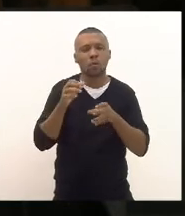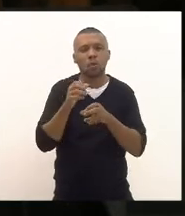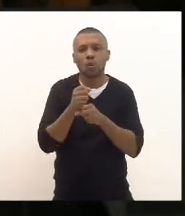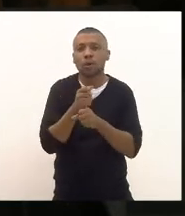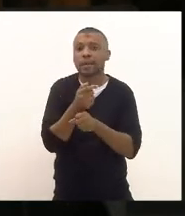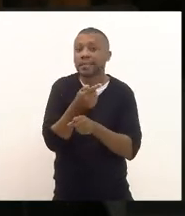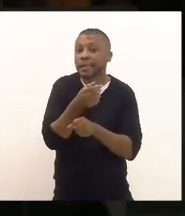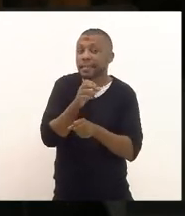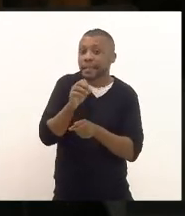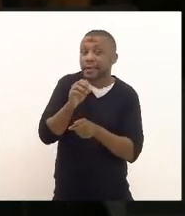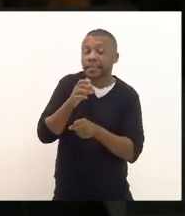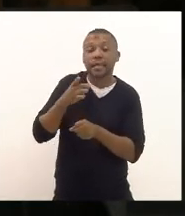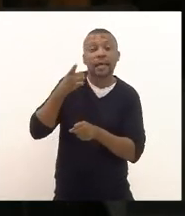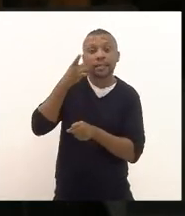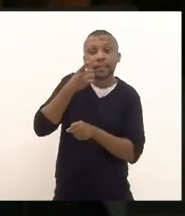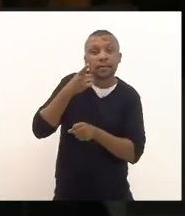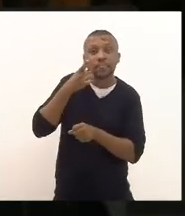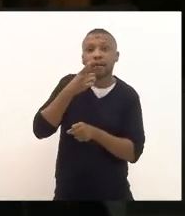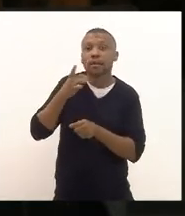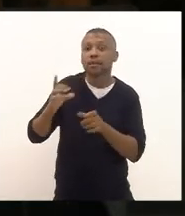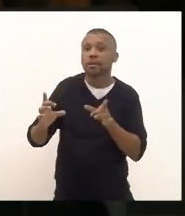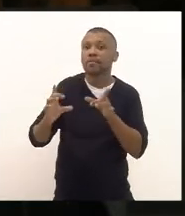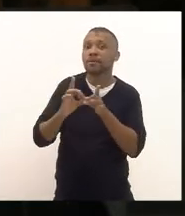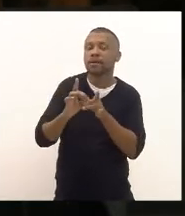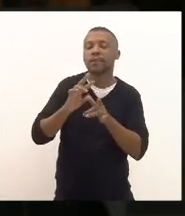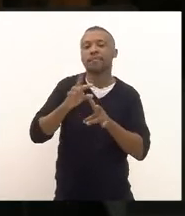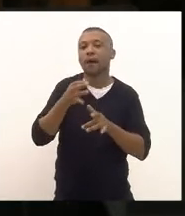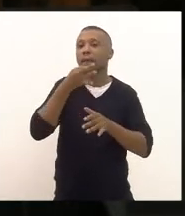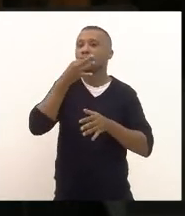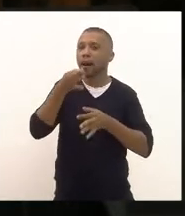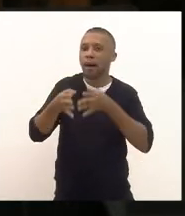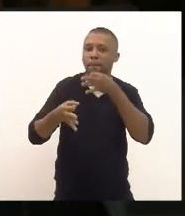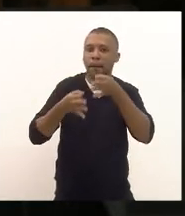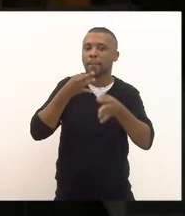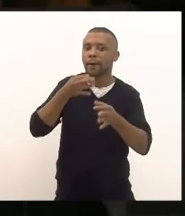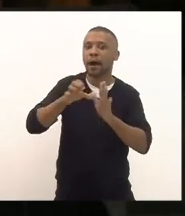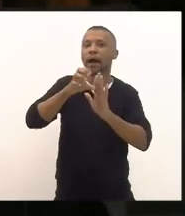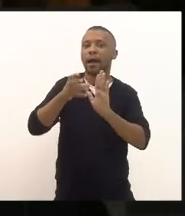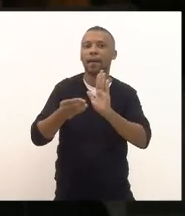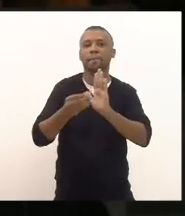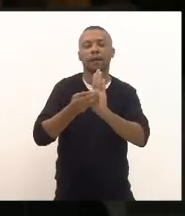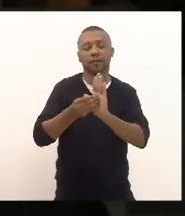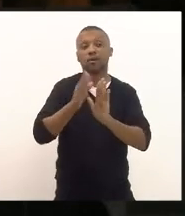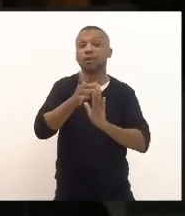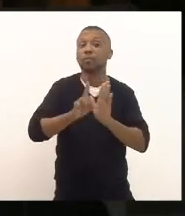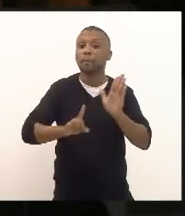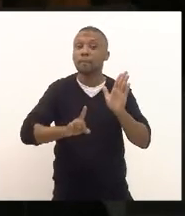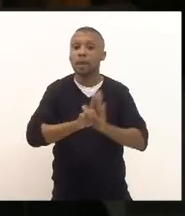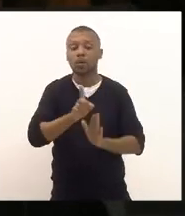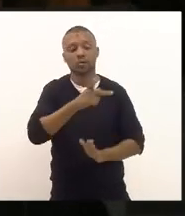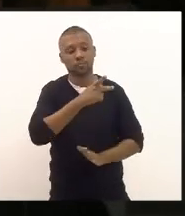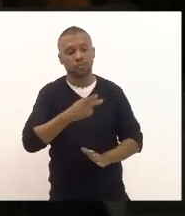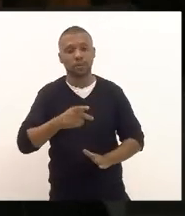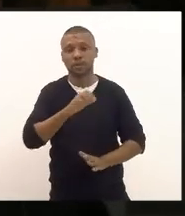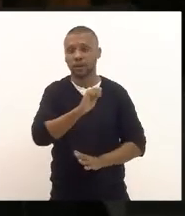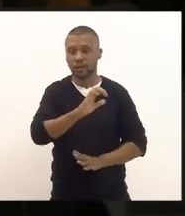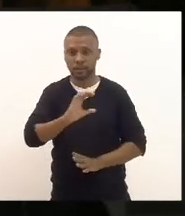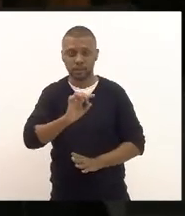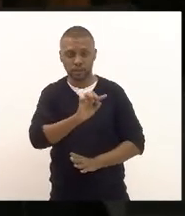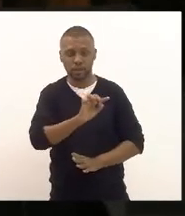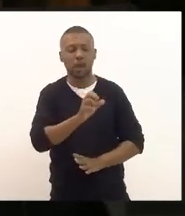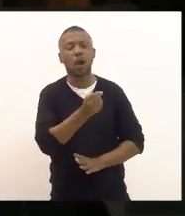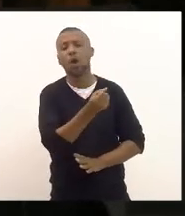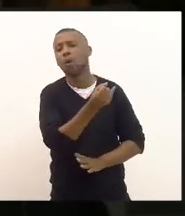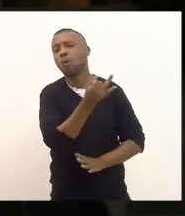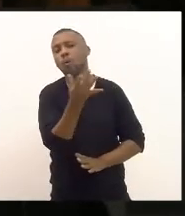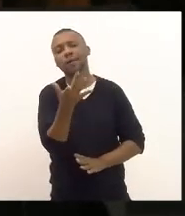emendar emendas serão feitas eu já tô perguntando a vossa excelência quantas